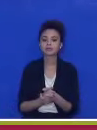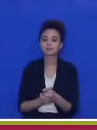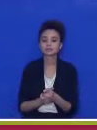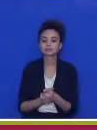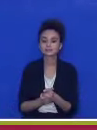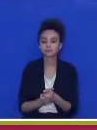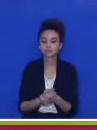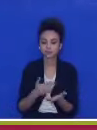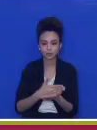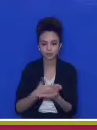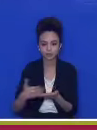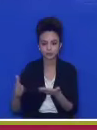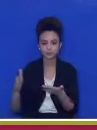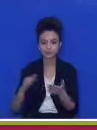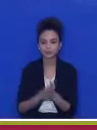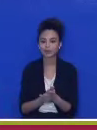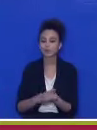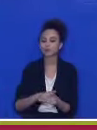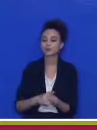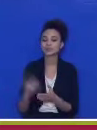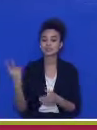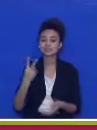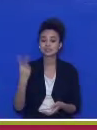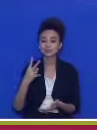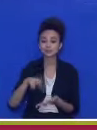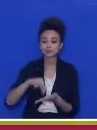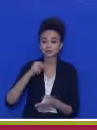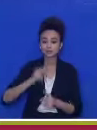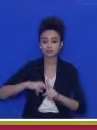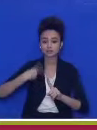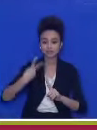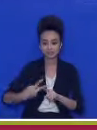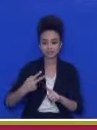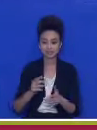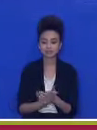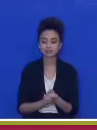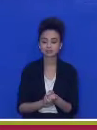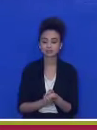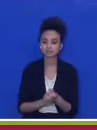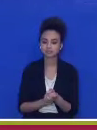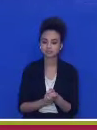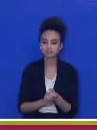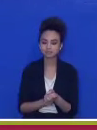50. Começou o segundo sorteio da dupla Sena.